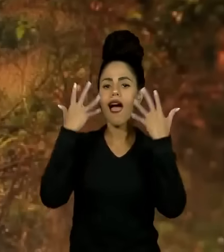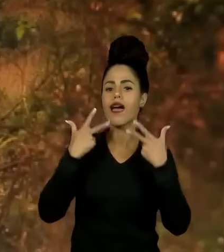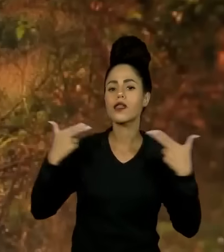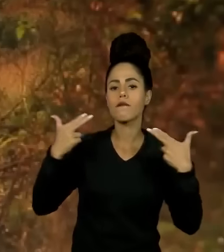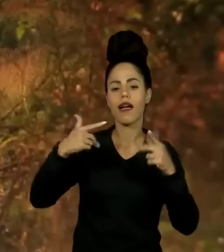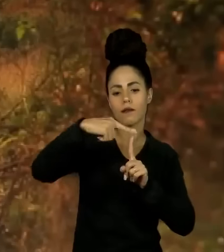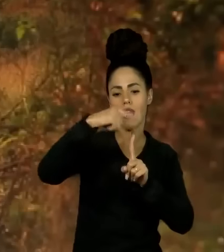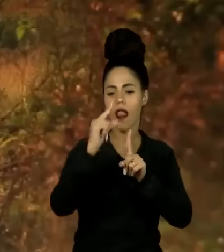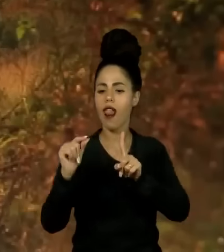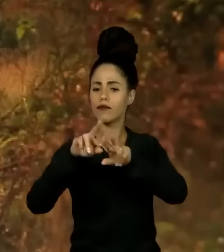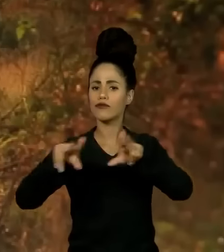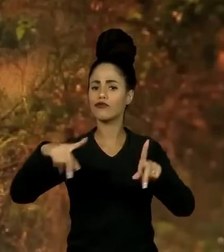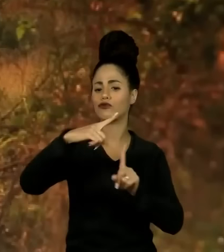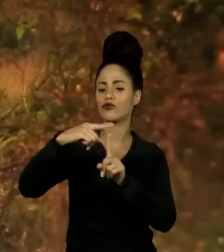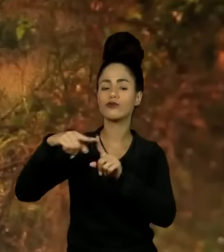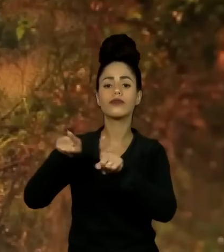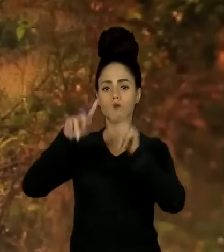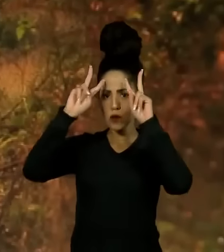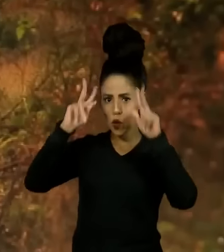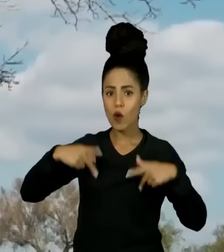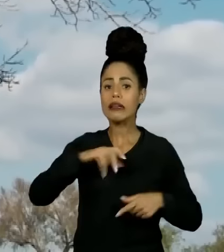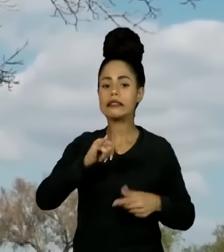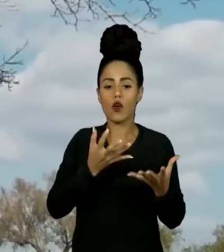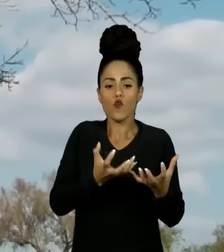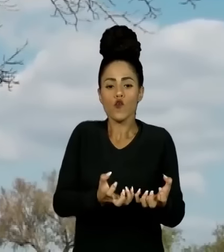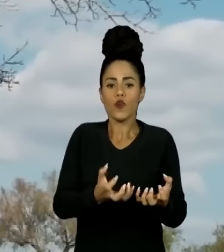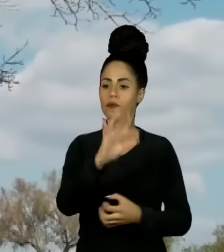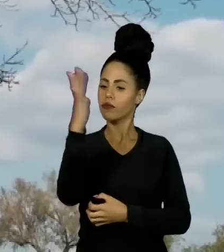e também aos humanos no período de seca.